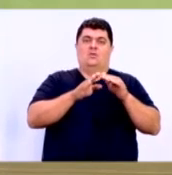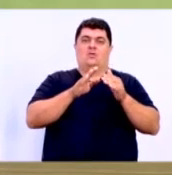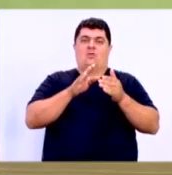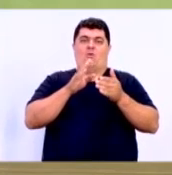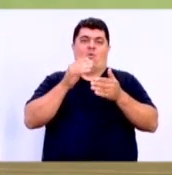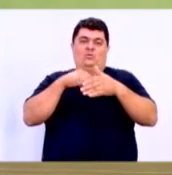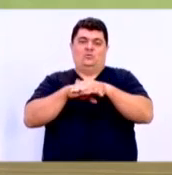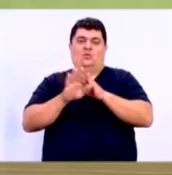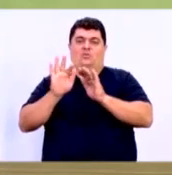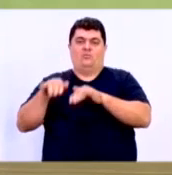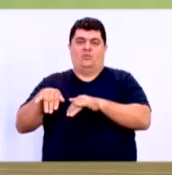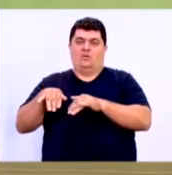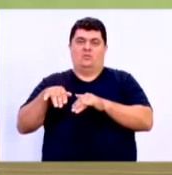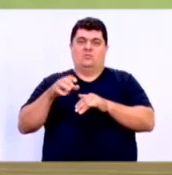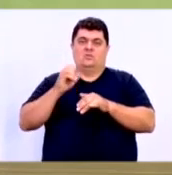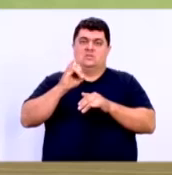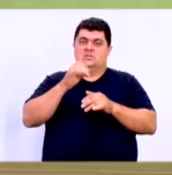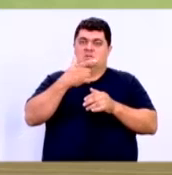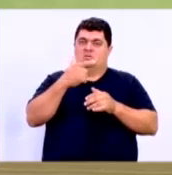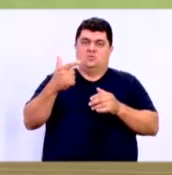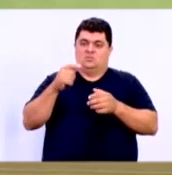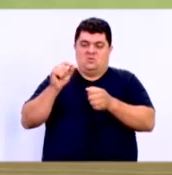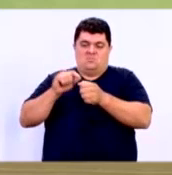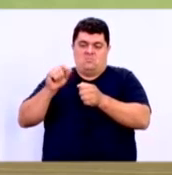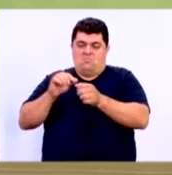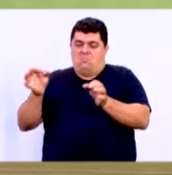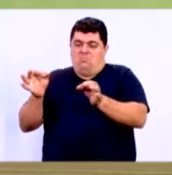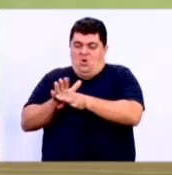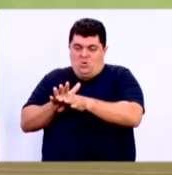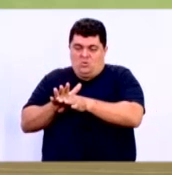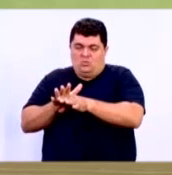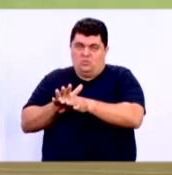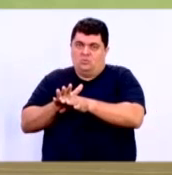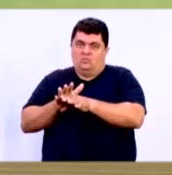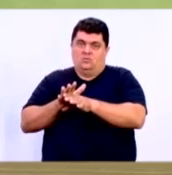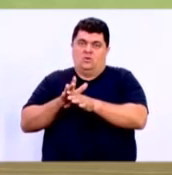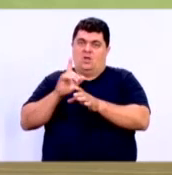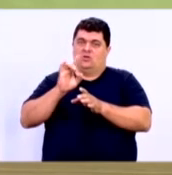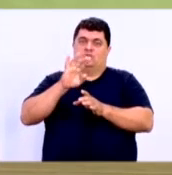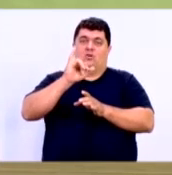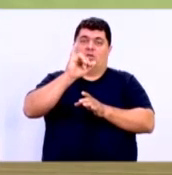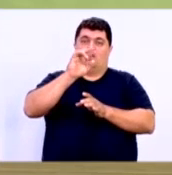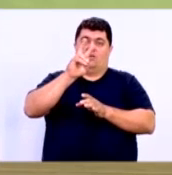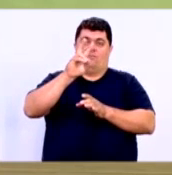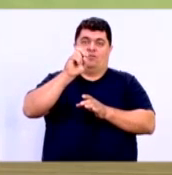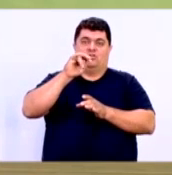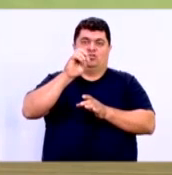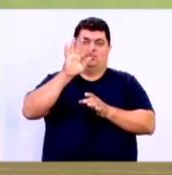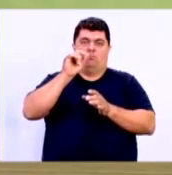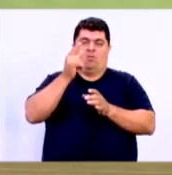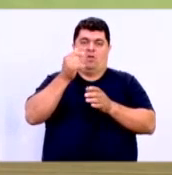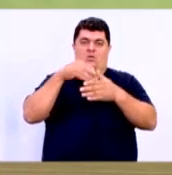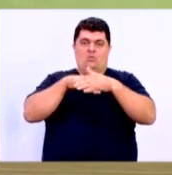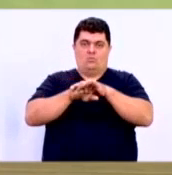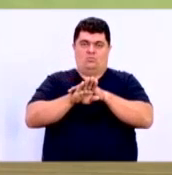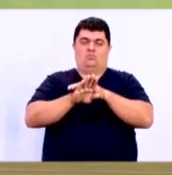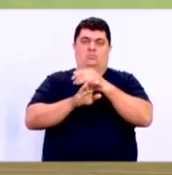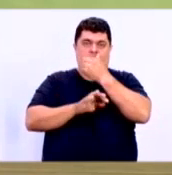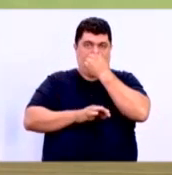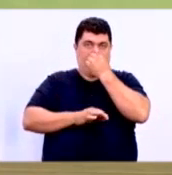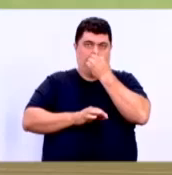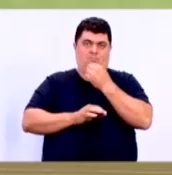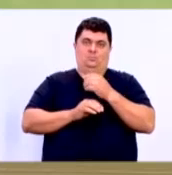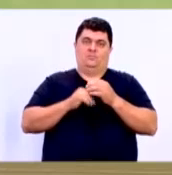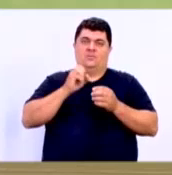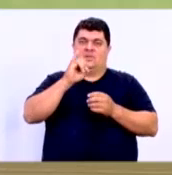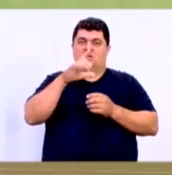final, enquanto não for empregado no processo produtivo, é investimento, ok? Entenda isso.